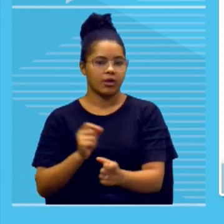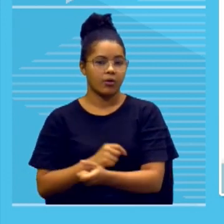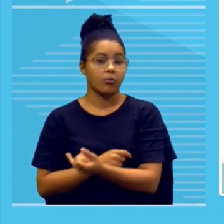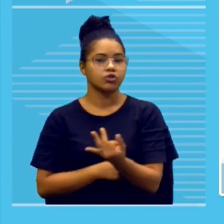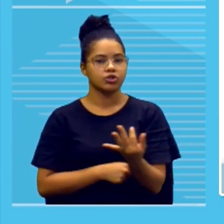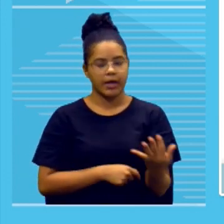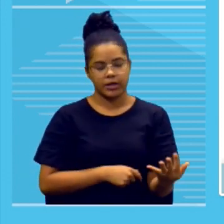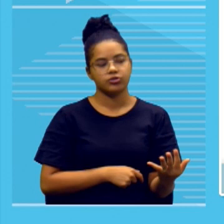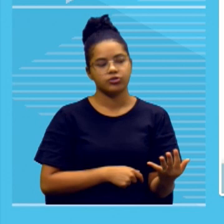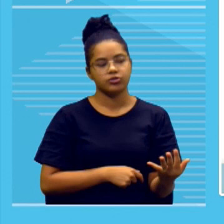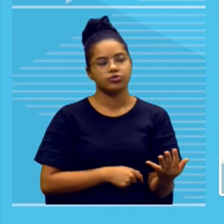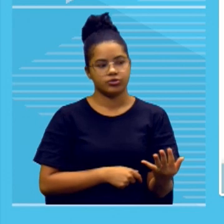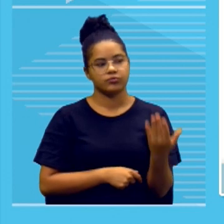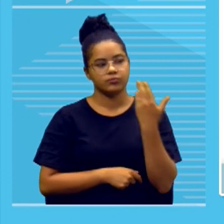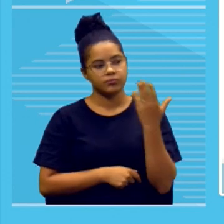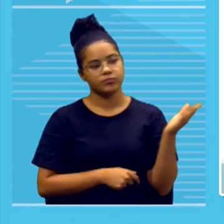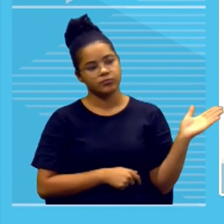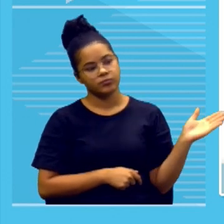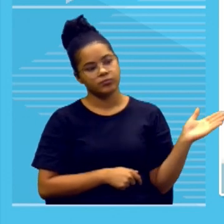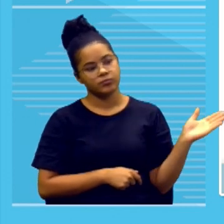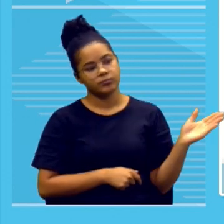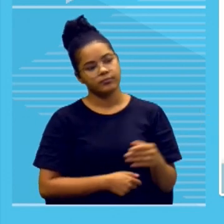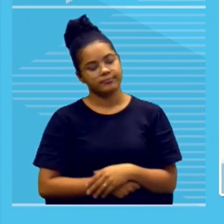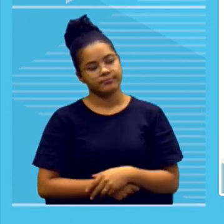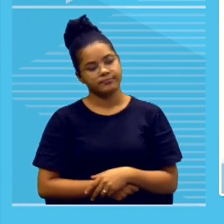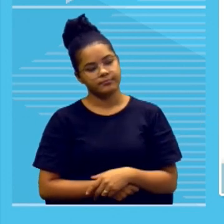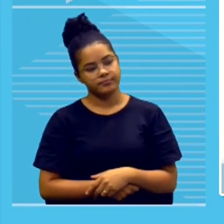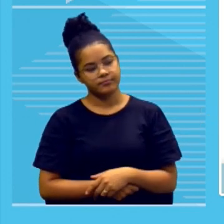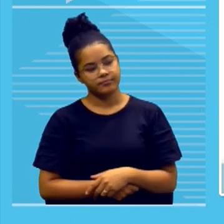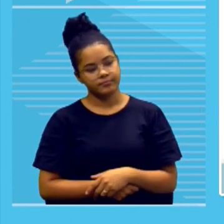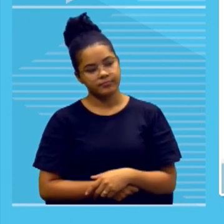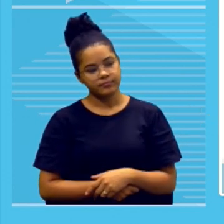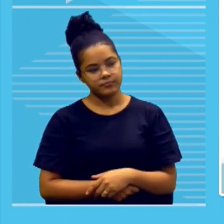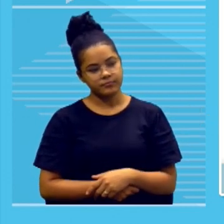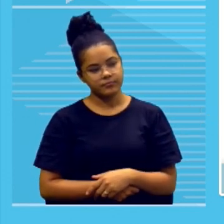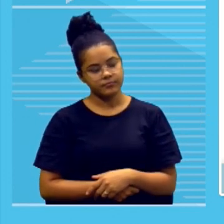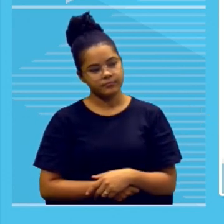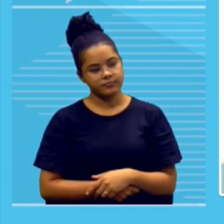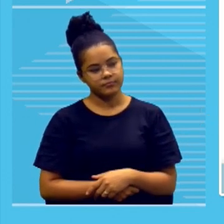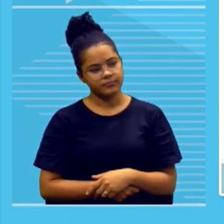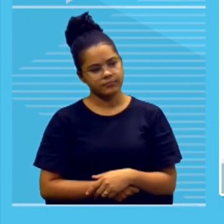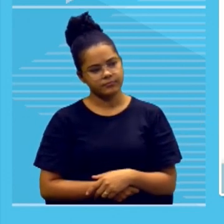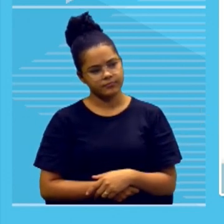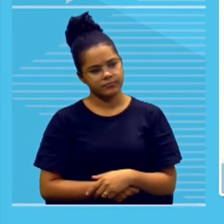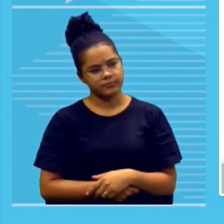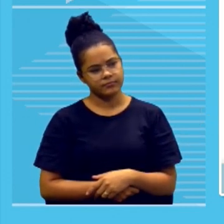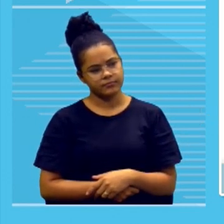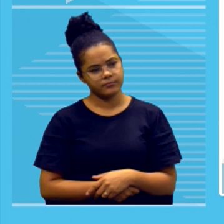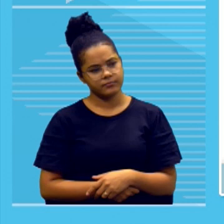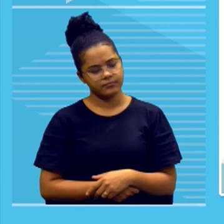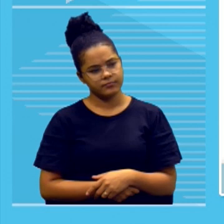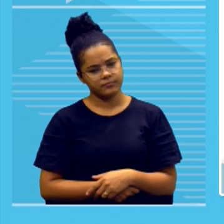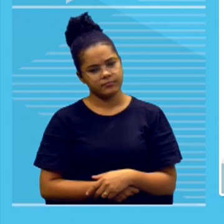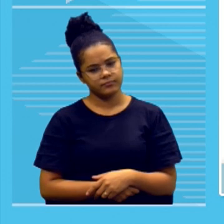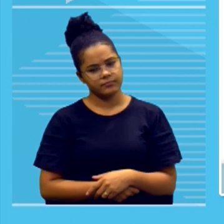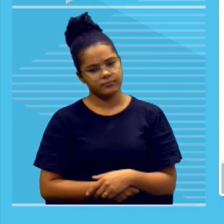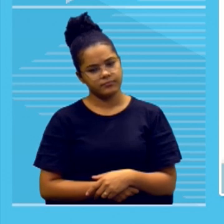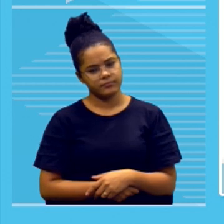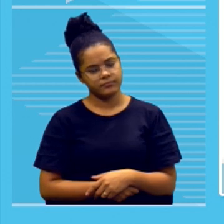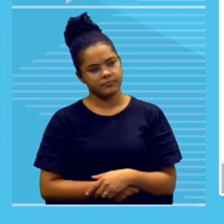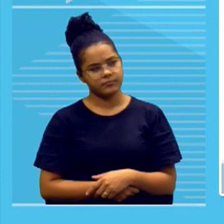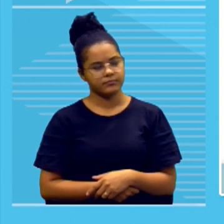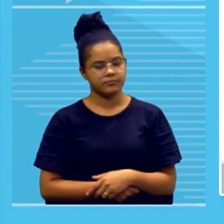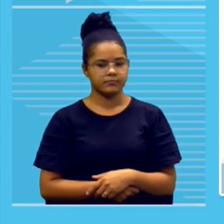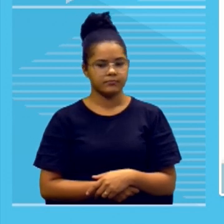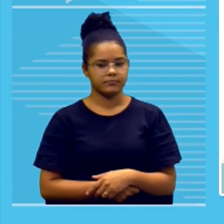Enumerados. É o que você tem aqui. Comprei laranja, melão, uva, pera, maçã.